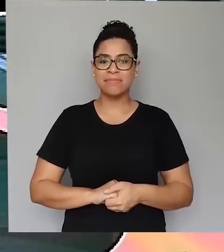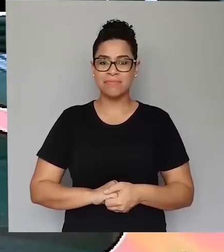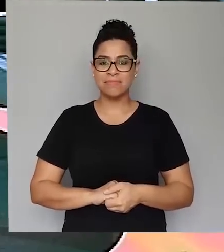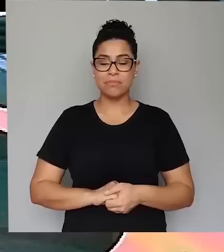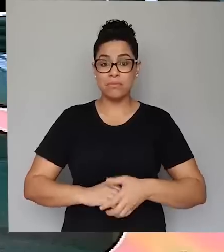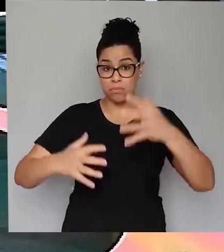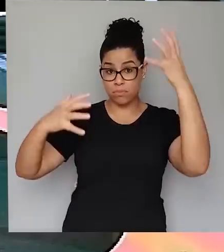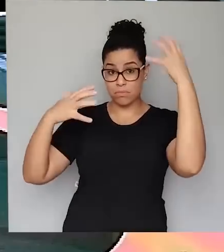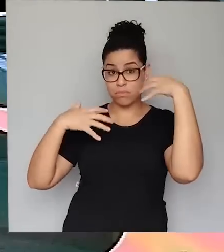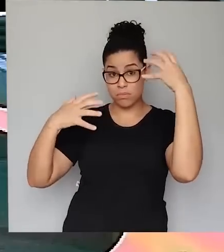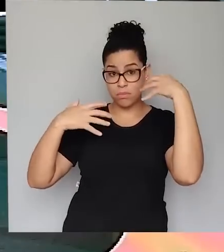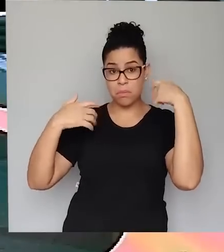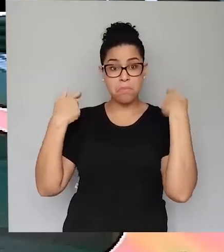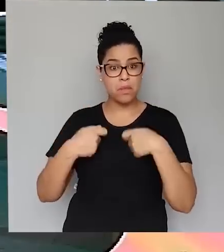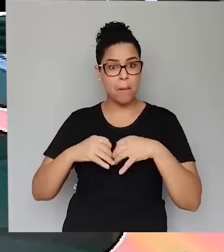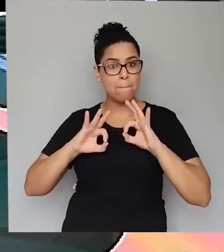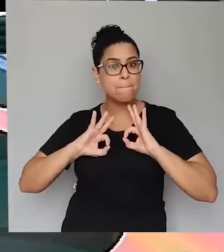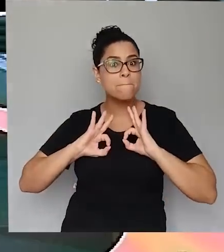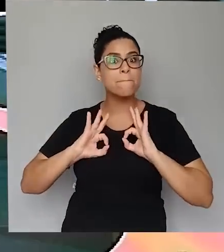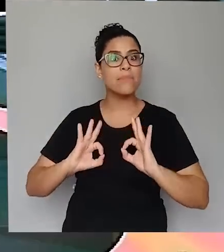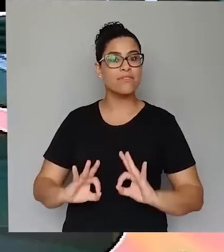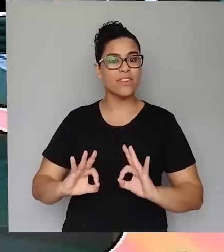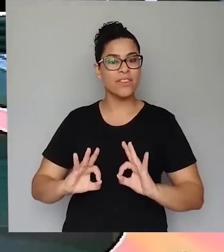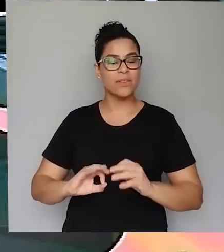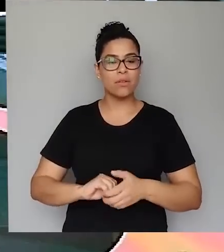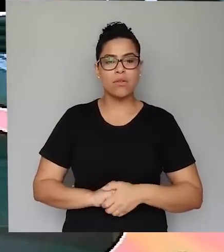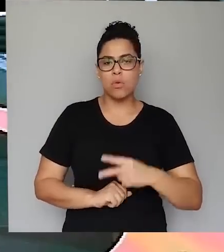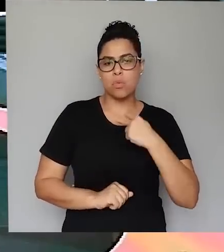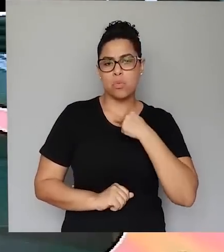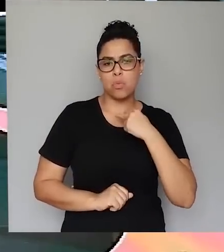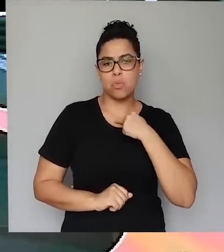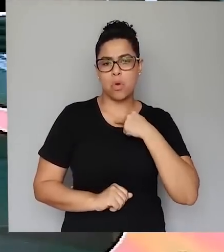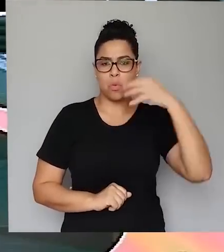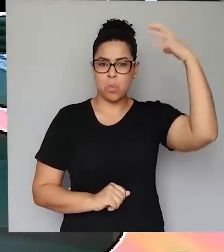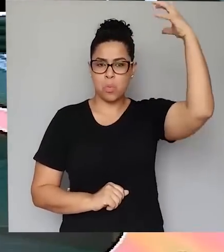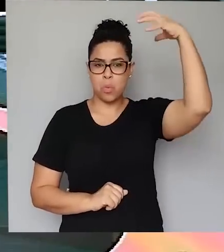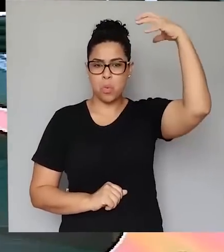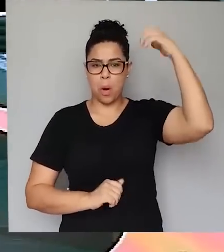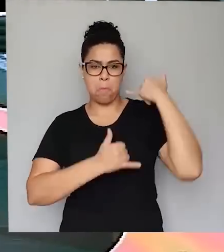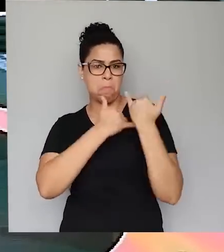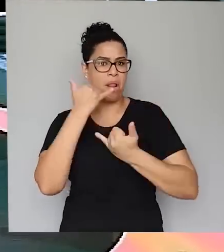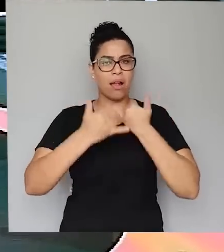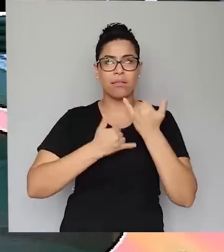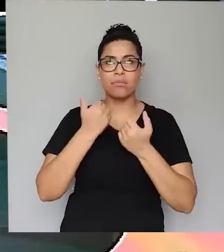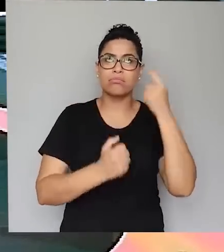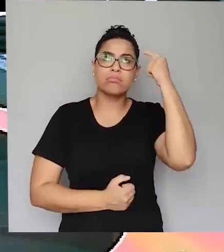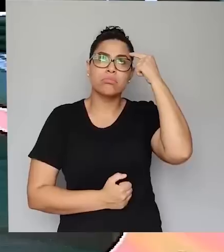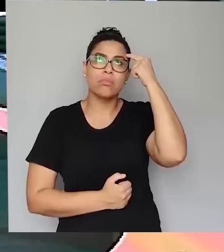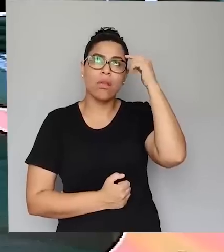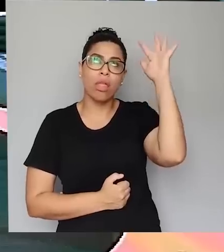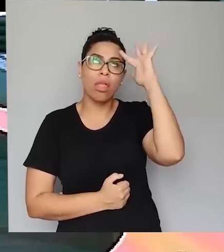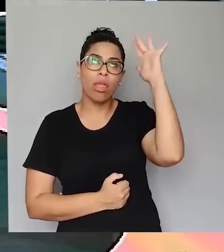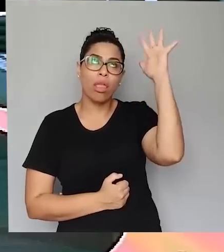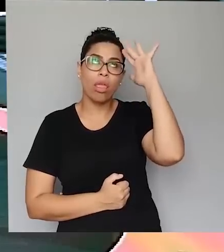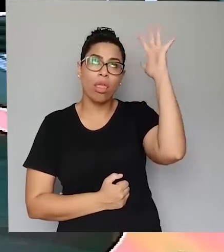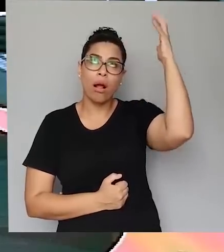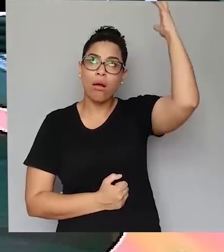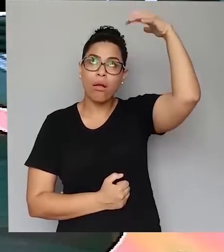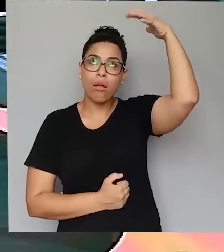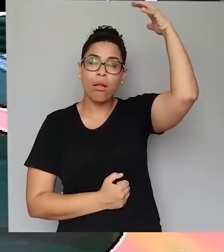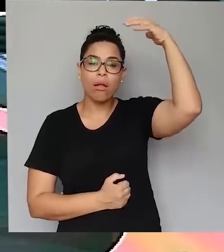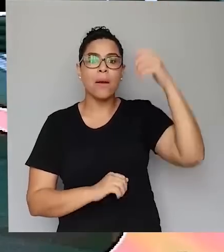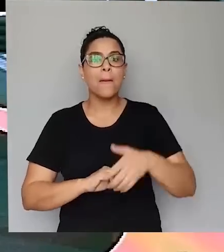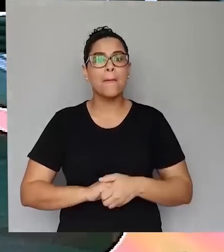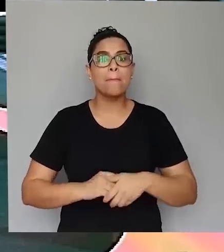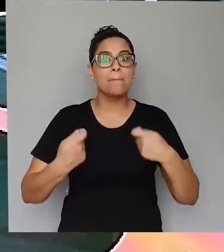O banho precisa ser eficiente. A gente não pode ligar o chuveiro para ficar brincando ou pensando embaixo da água. A